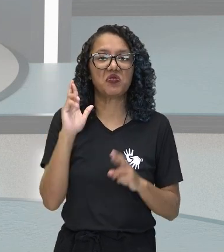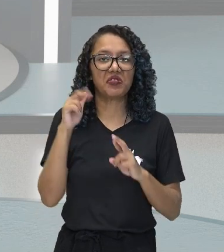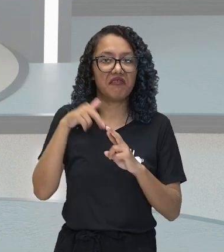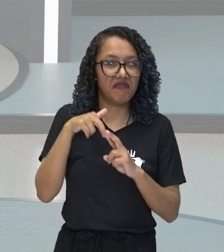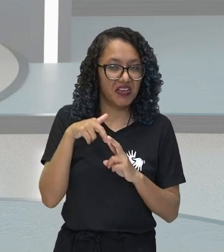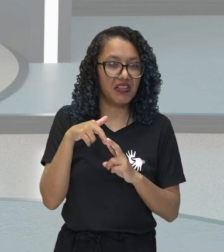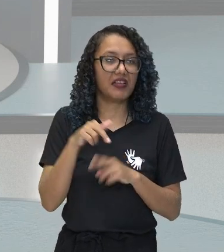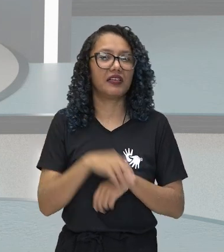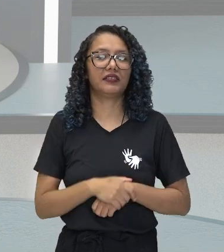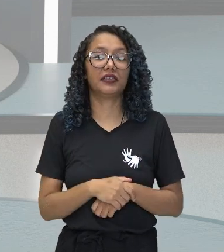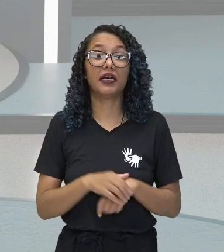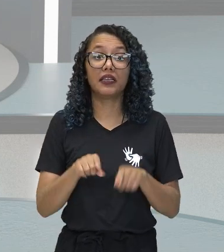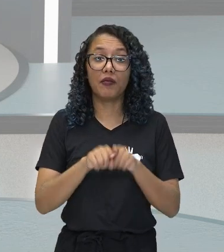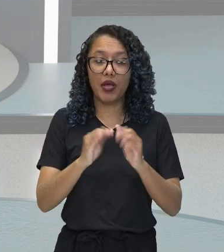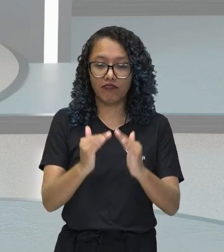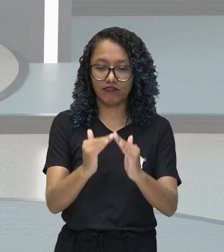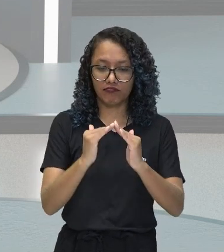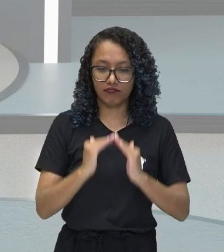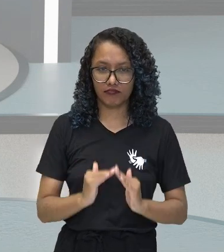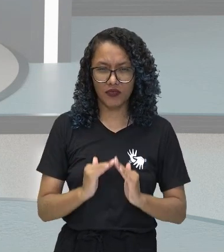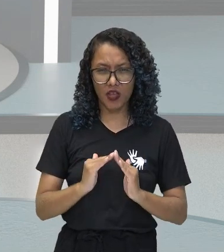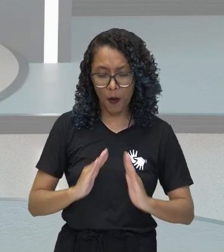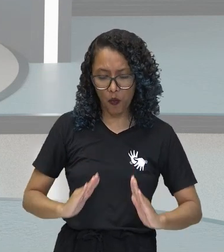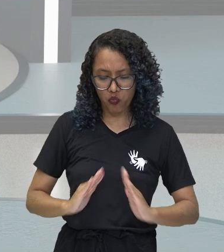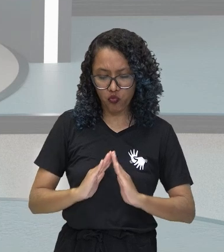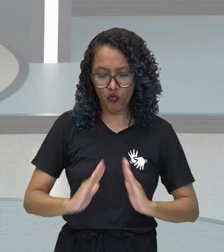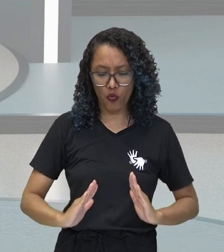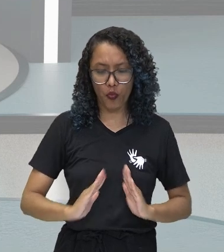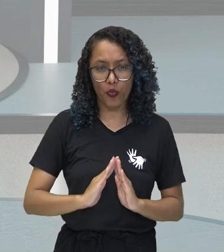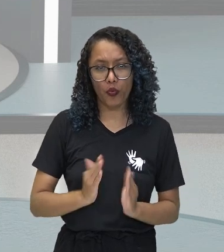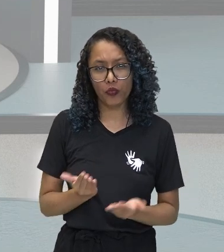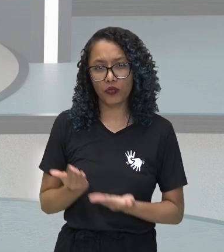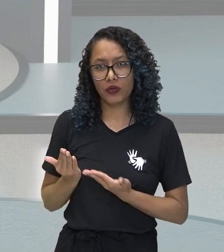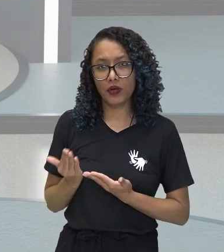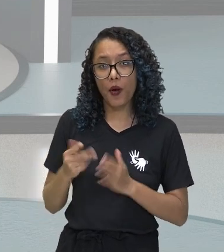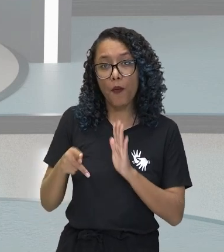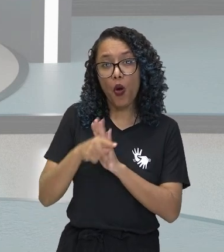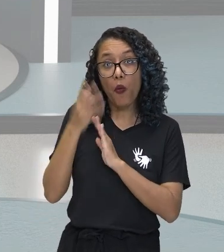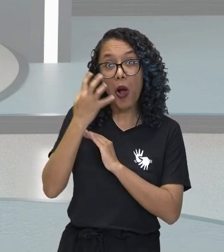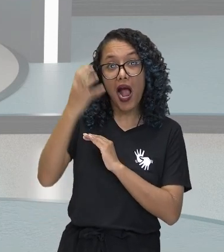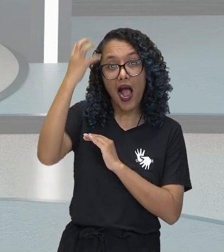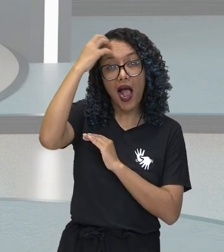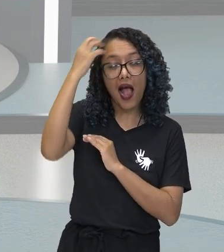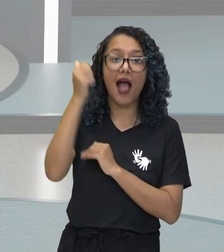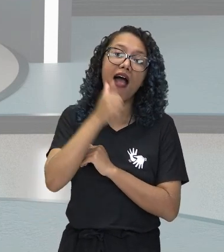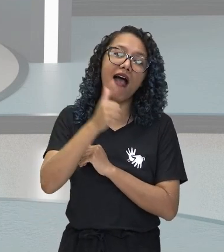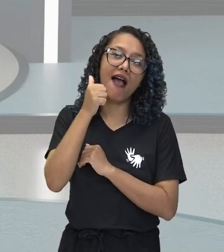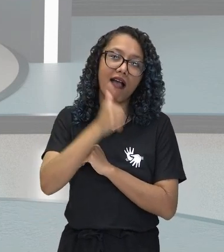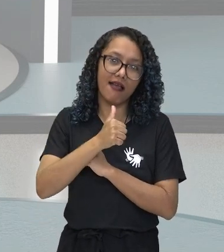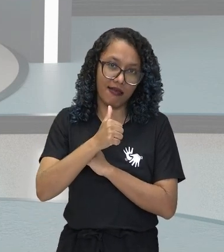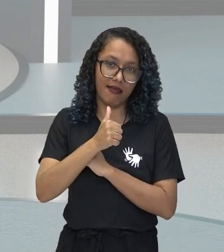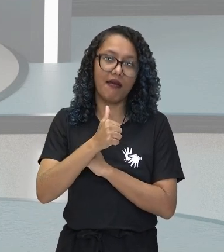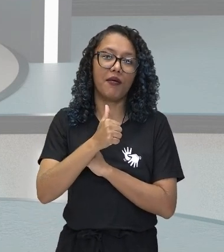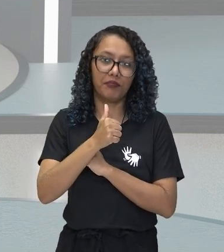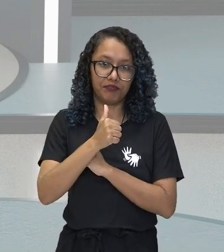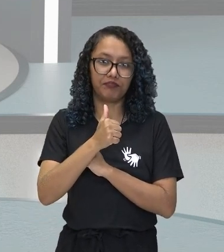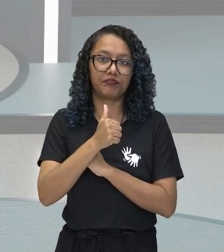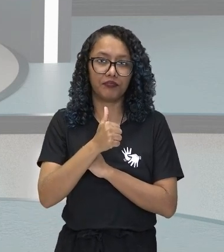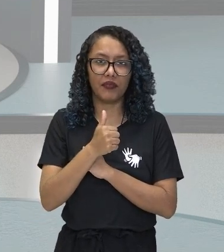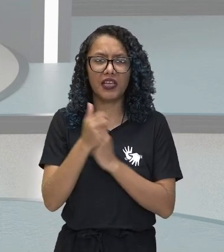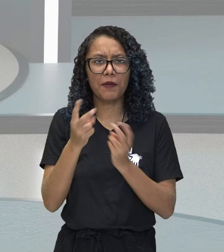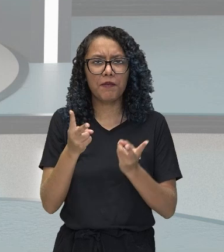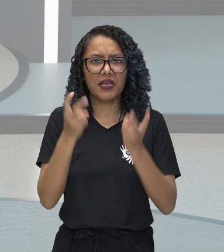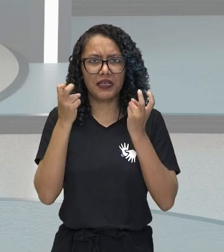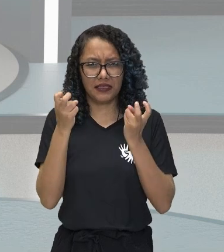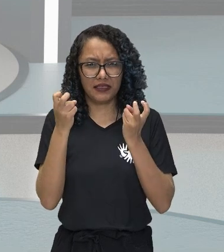das rainhas. A gente percebe até a diferença de tamanho, olha só. Como essa questão da cultura egípcia, né? Da